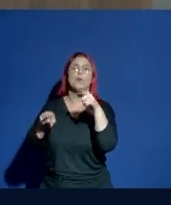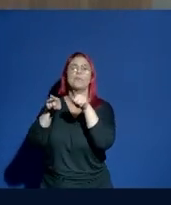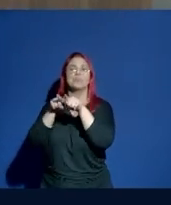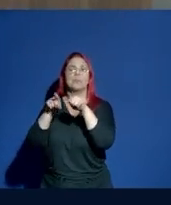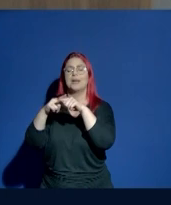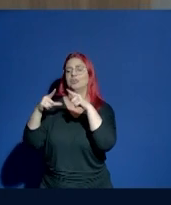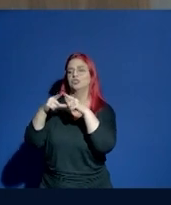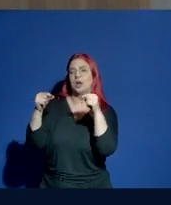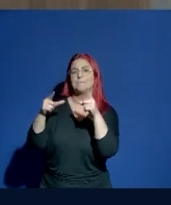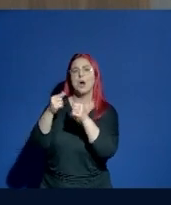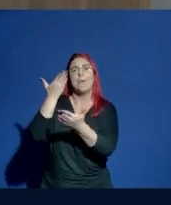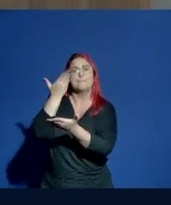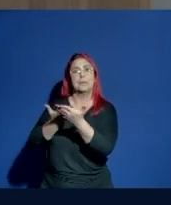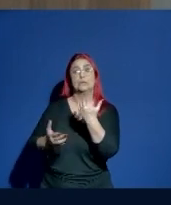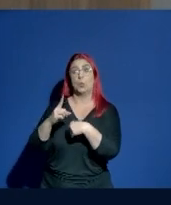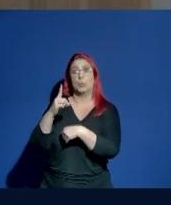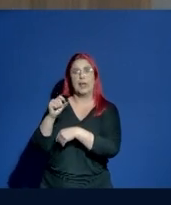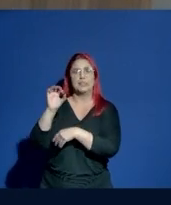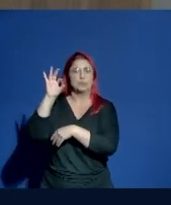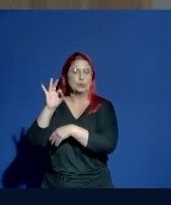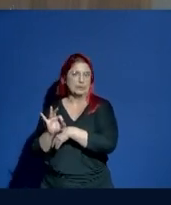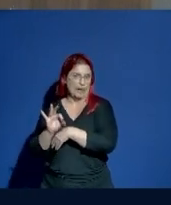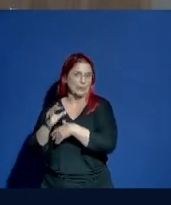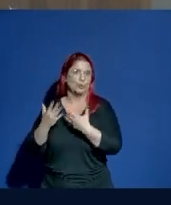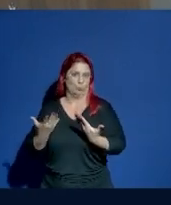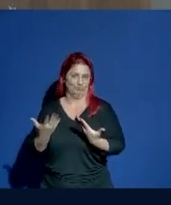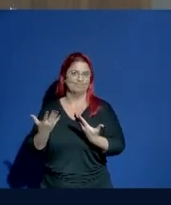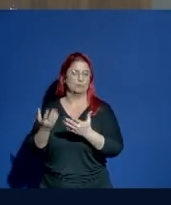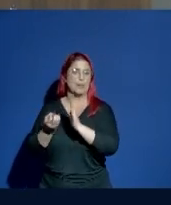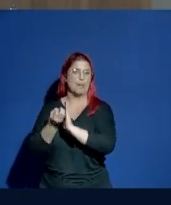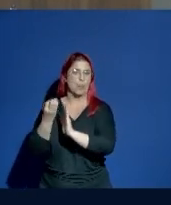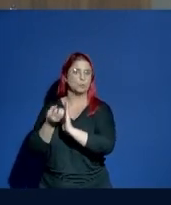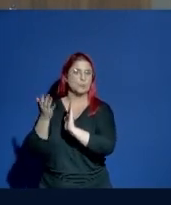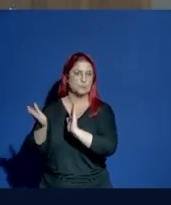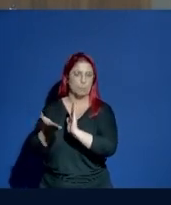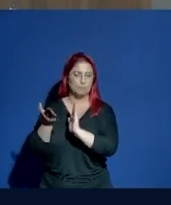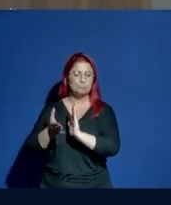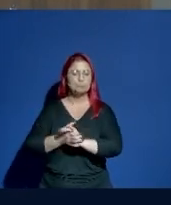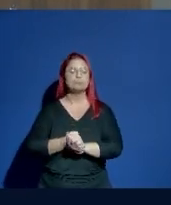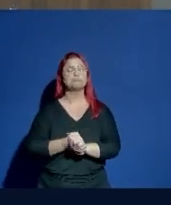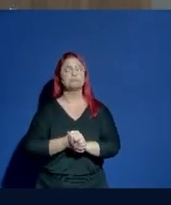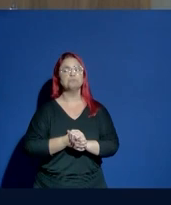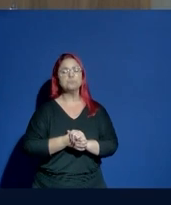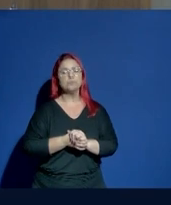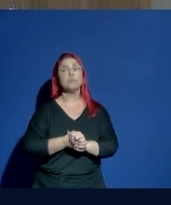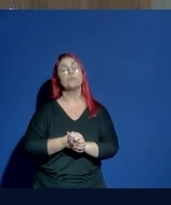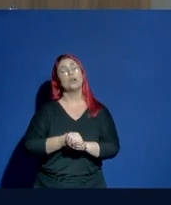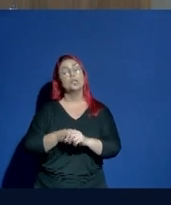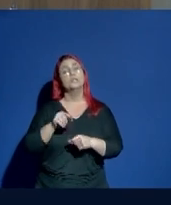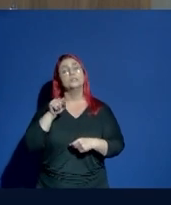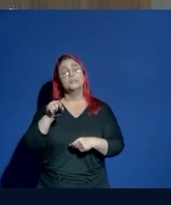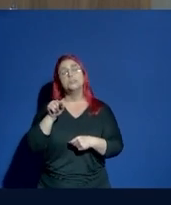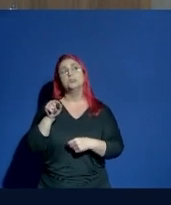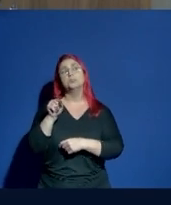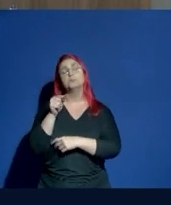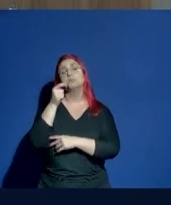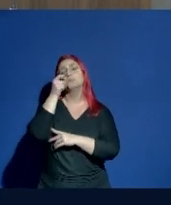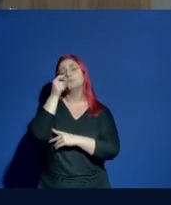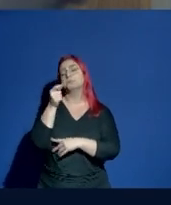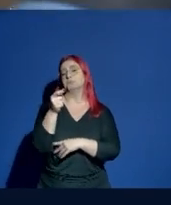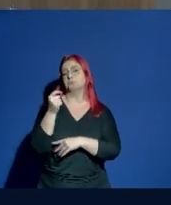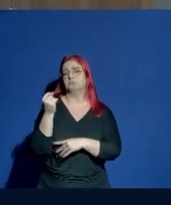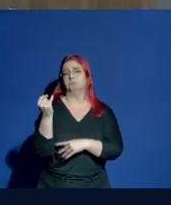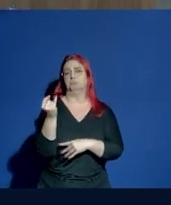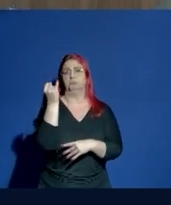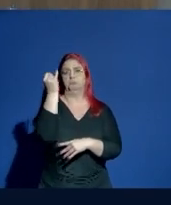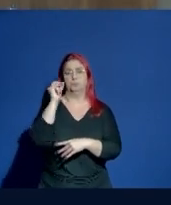plantel. Então, com isso, abriu uma possibilidade muito interessante, muito